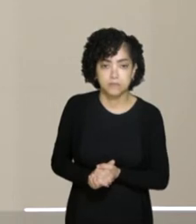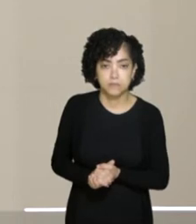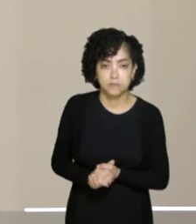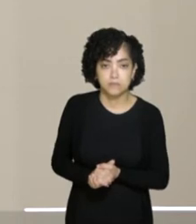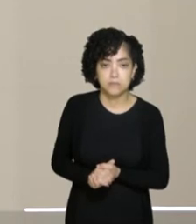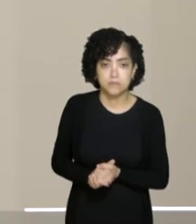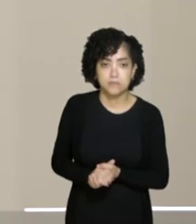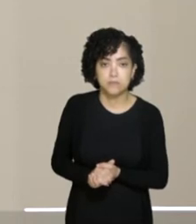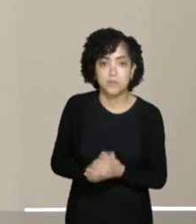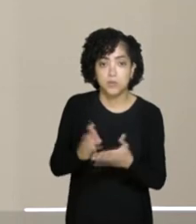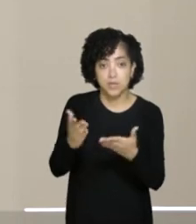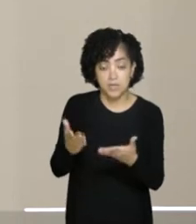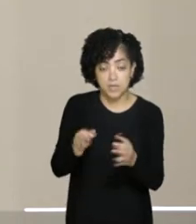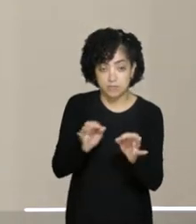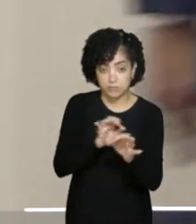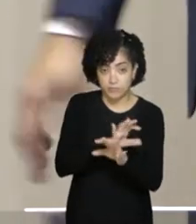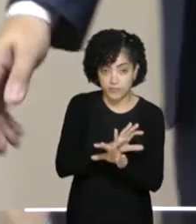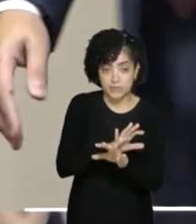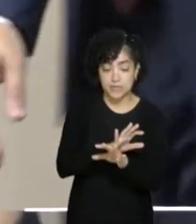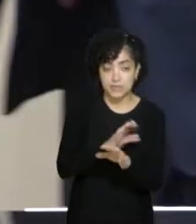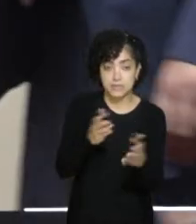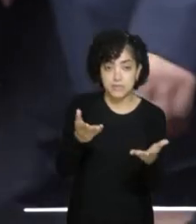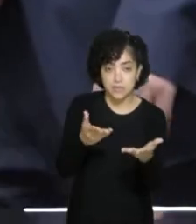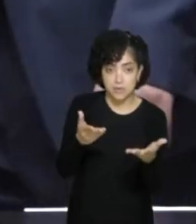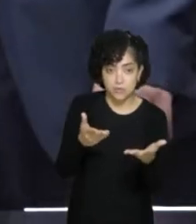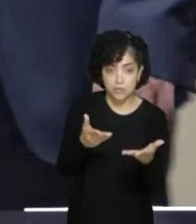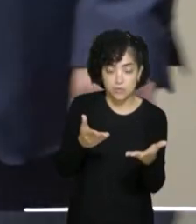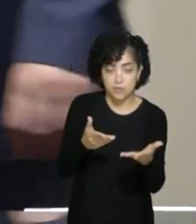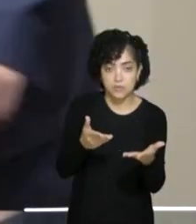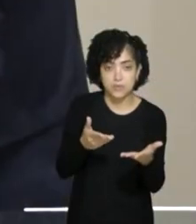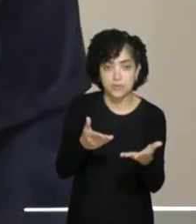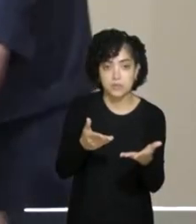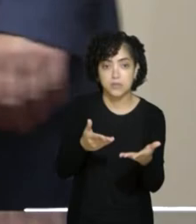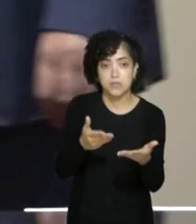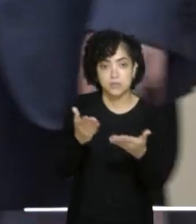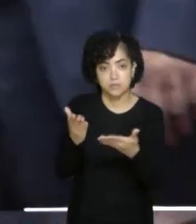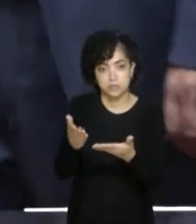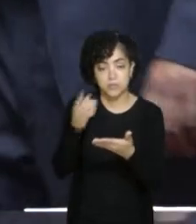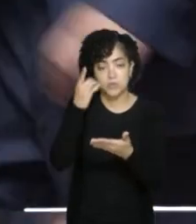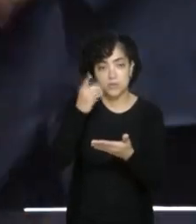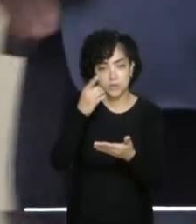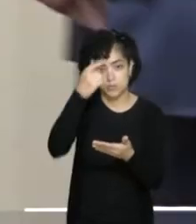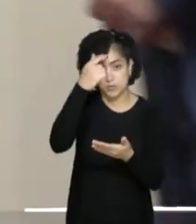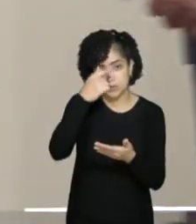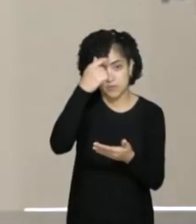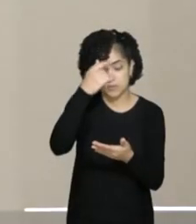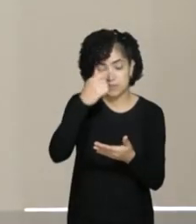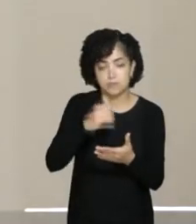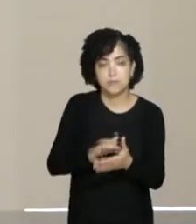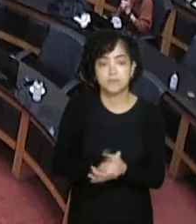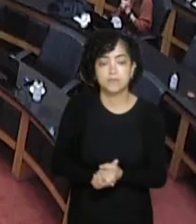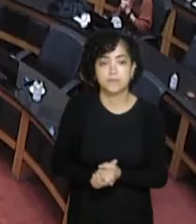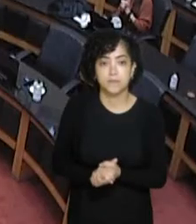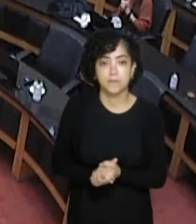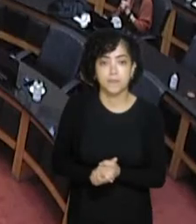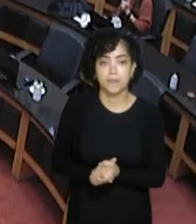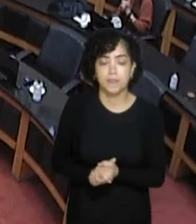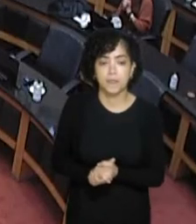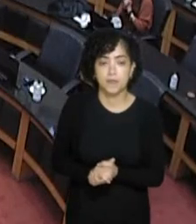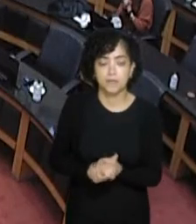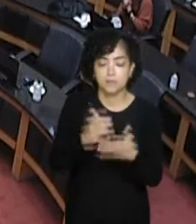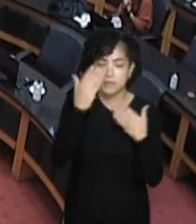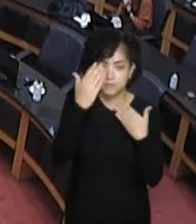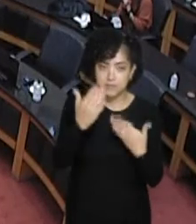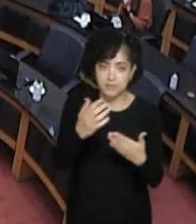PP para suas considerações finais, faça mais. Deputado Maurício, Vossa Excelência, tem a palavra. Obrigado,